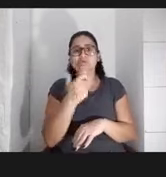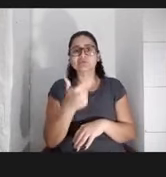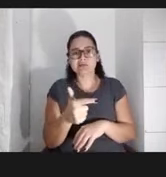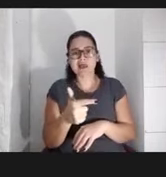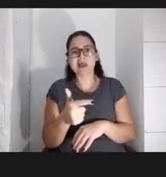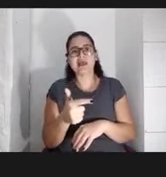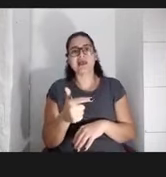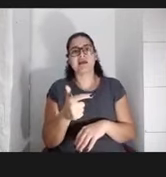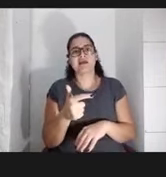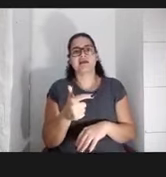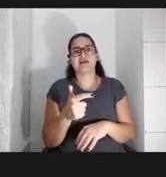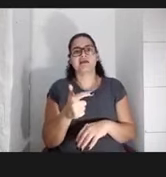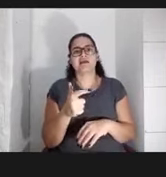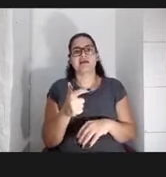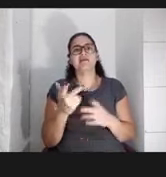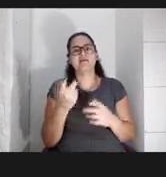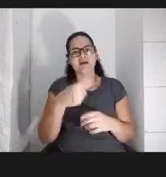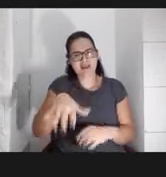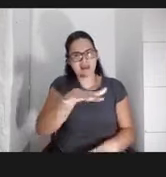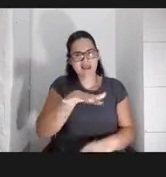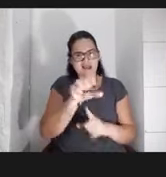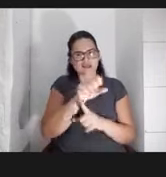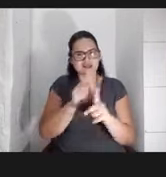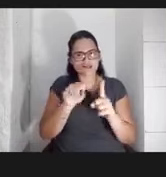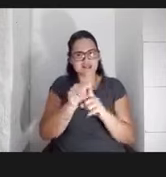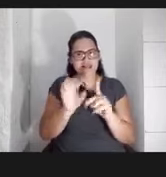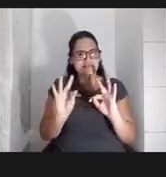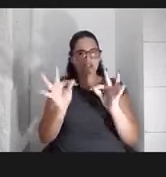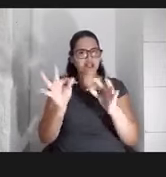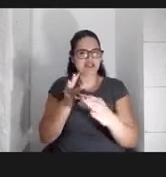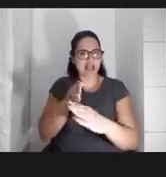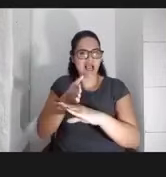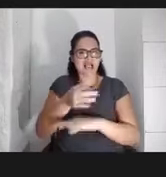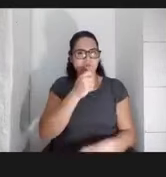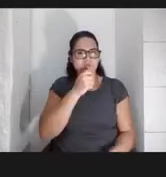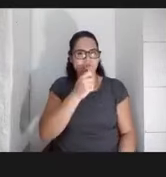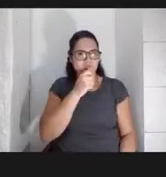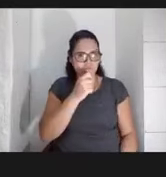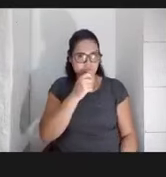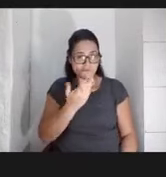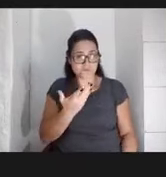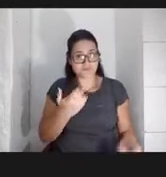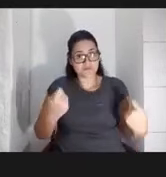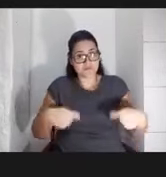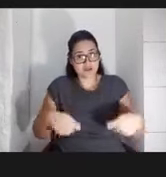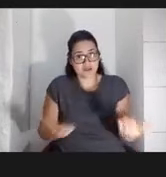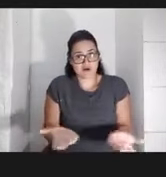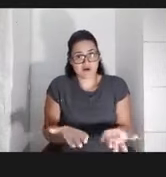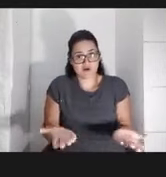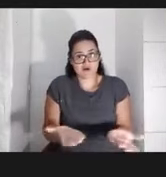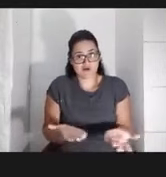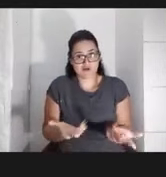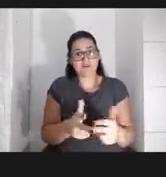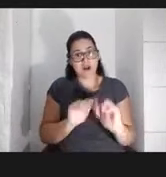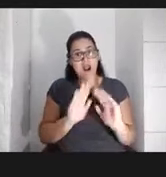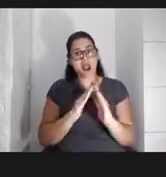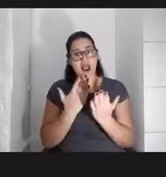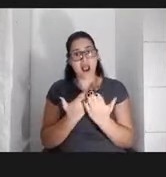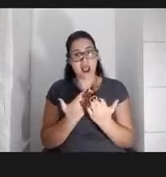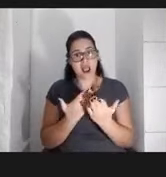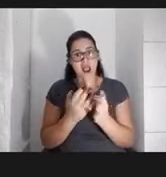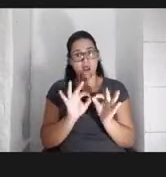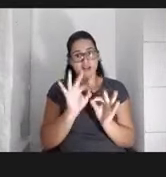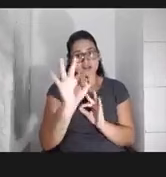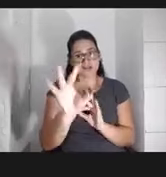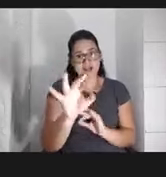recorte social que nós temos, a tecnologia, essas coisas todas que são necessárias hoje para essa questão do ensino à